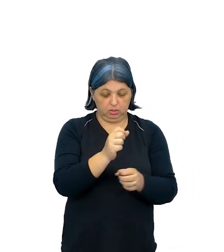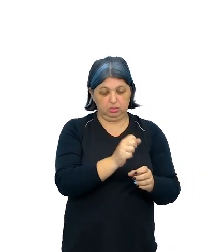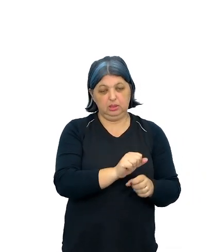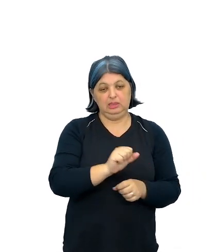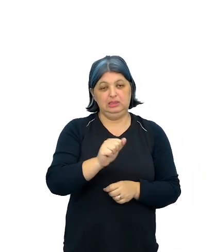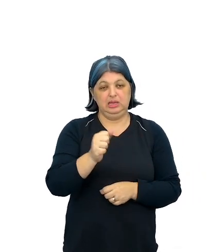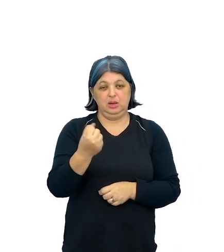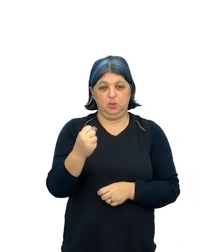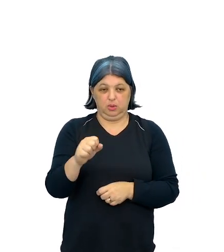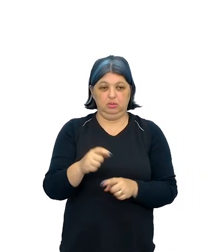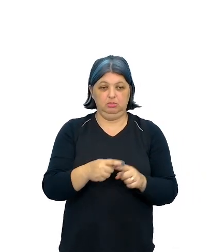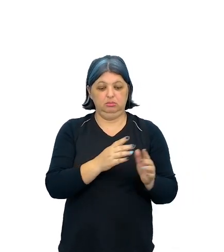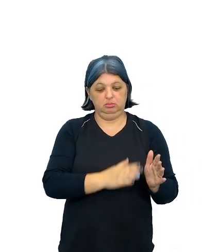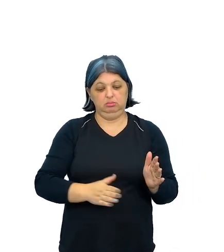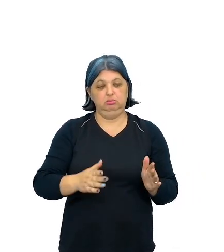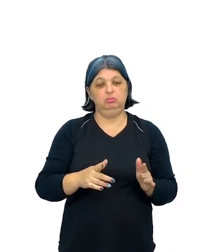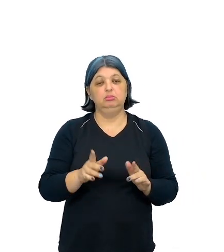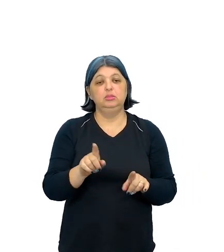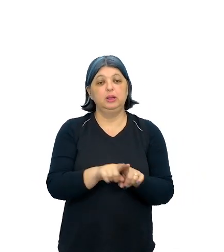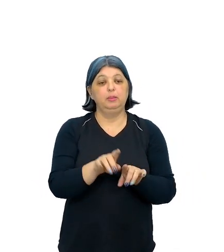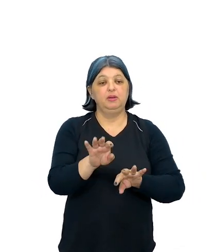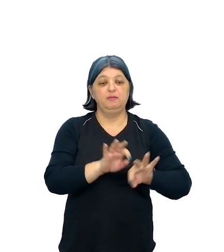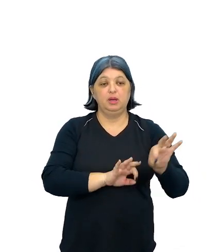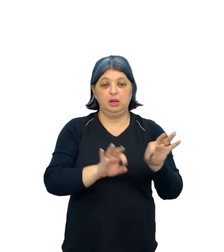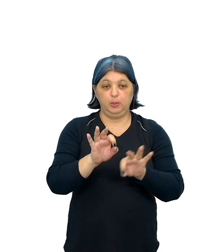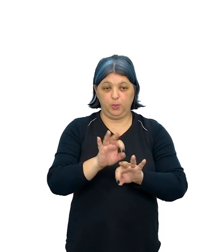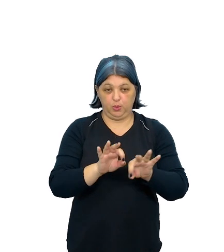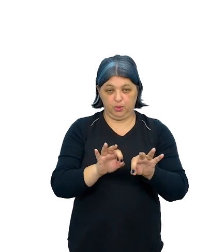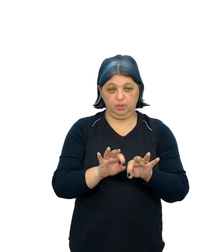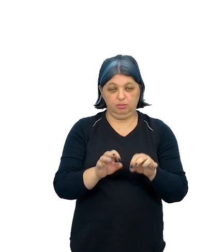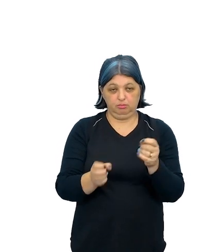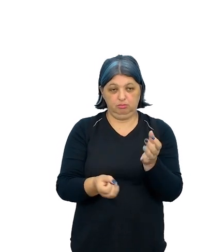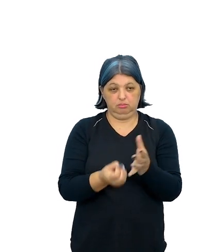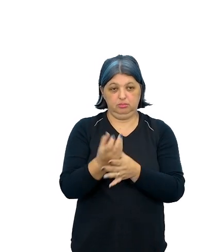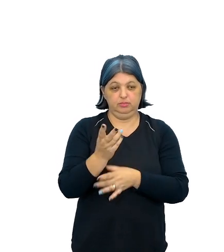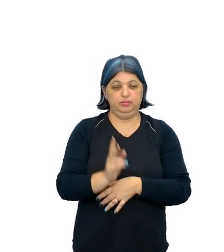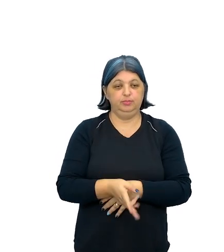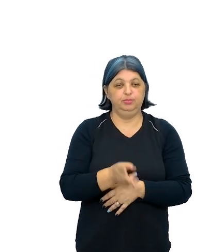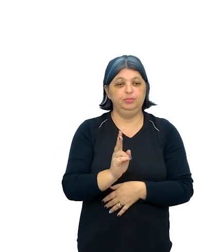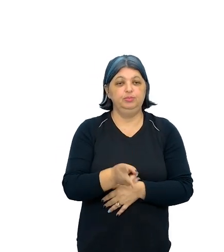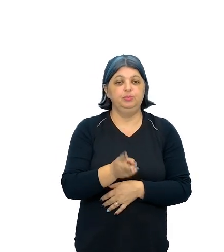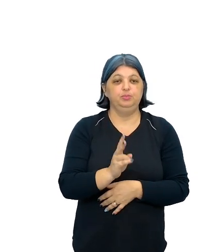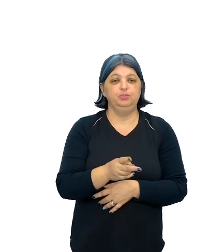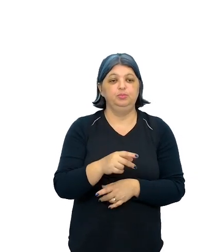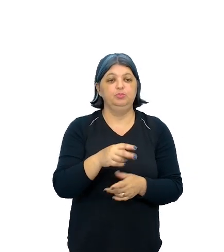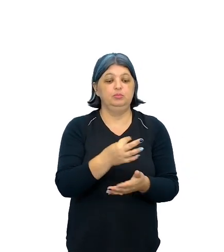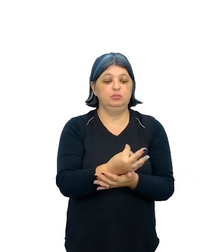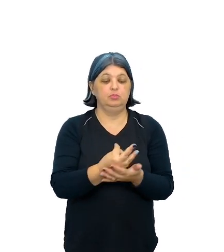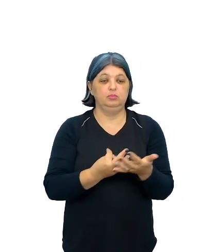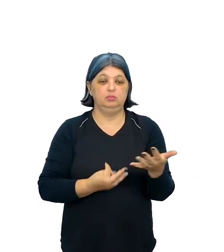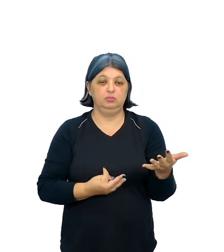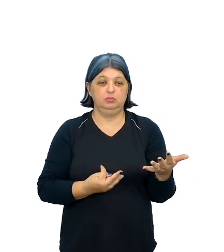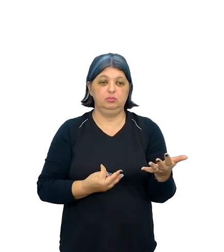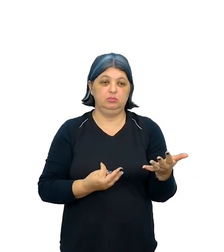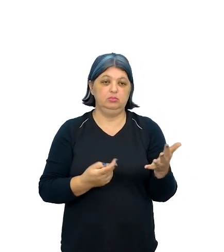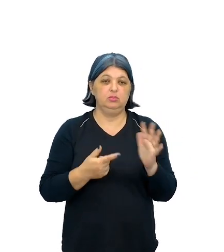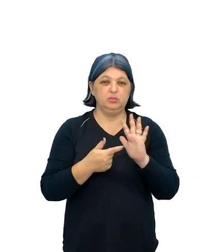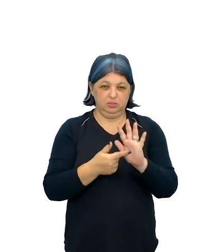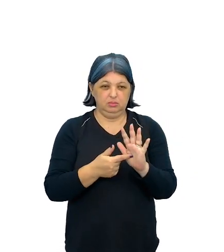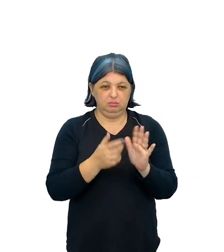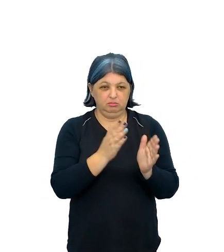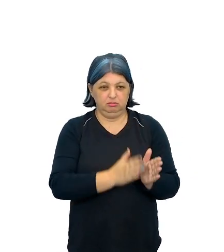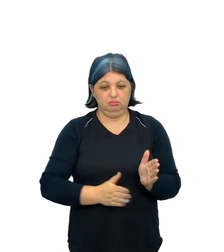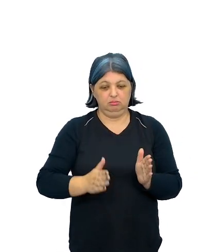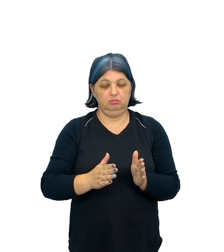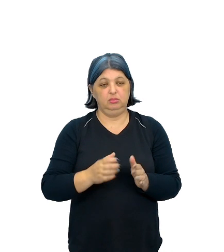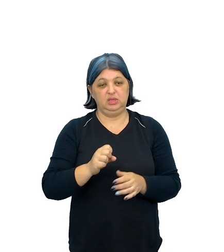8, eles também vão elaborar e vão ainda dar continuidade ao texto que foi iniciado aqui na sequência